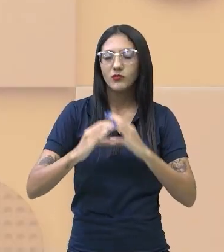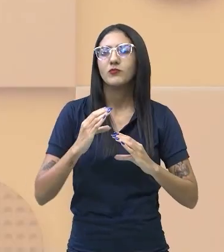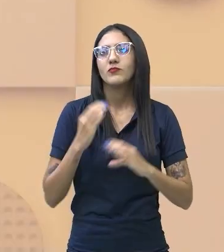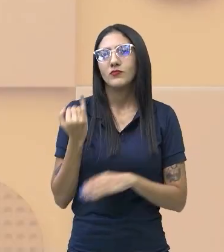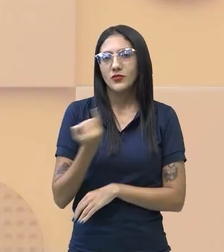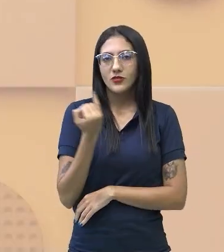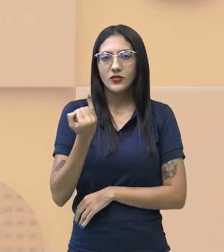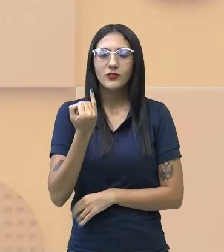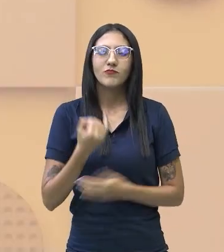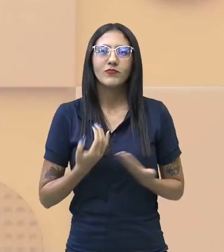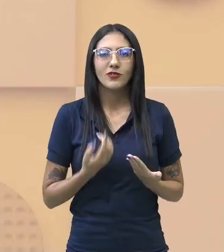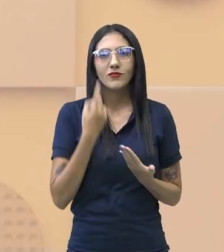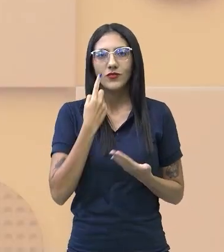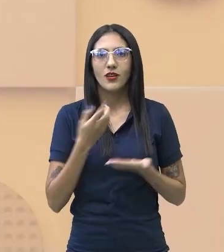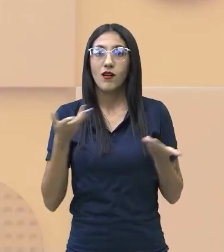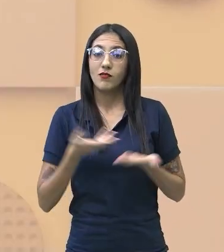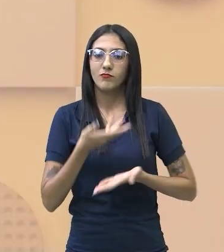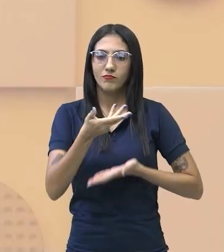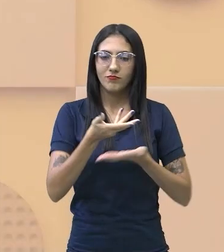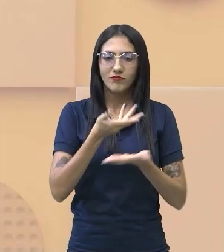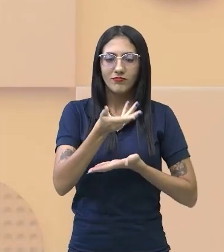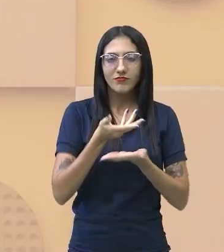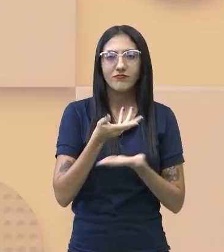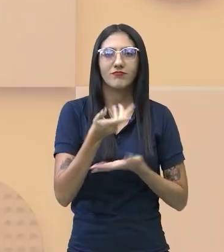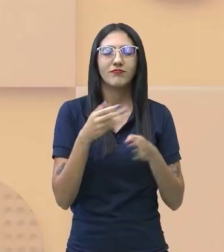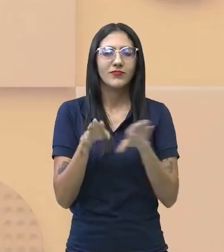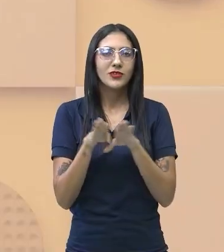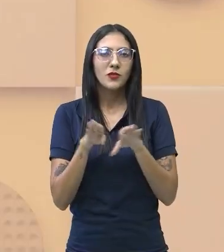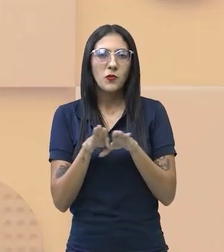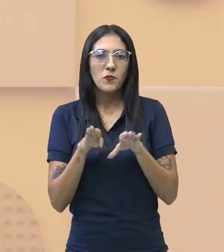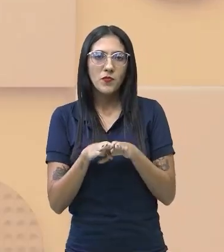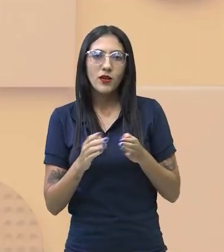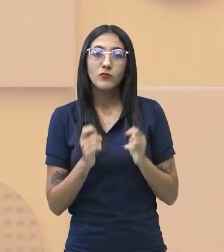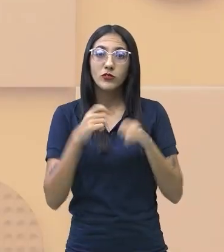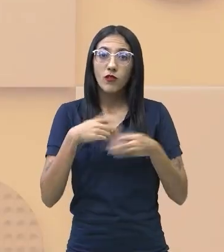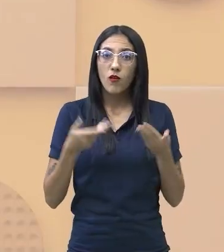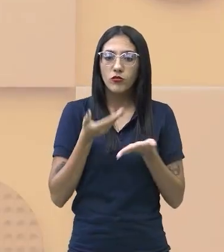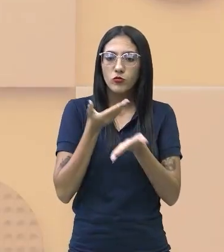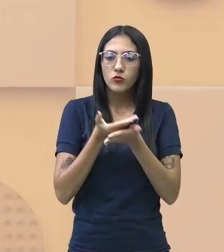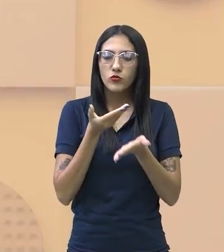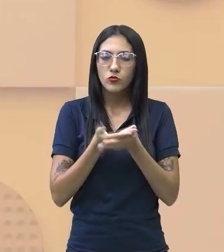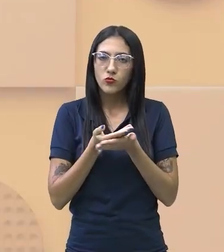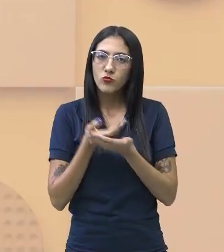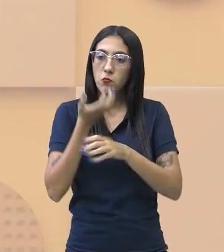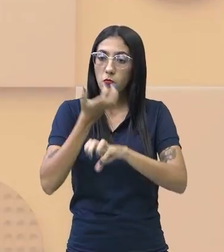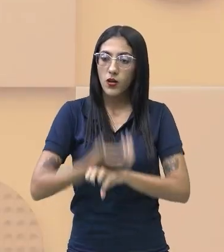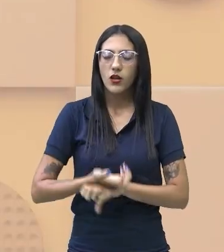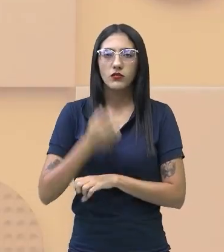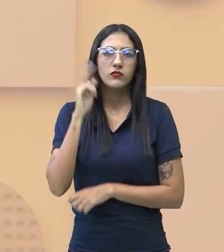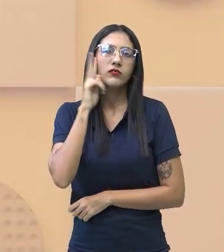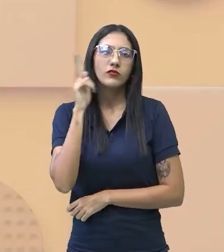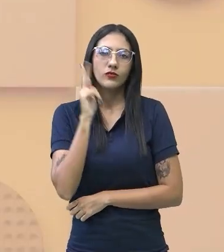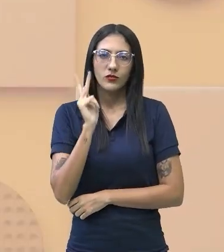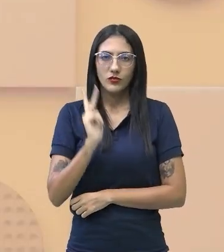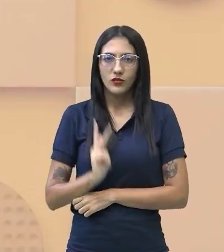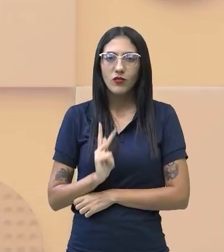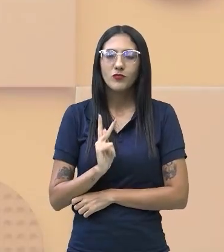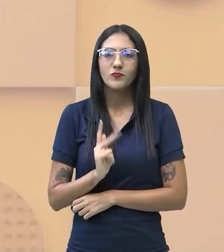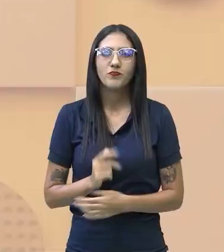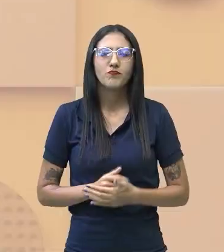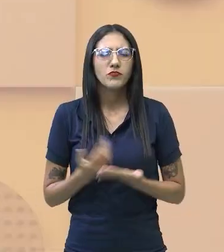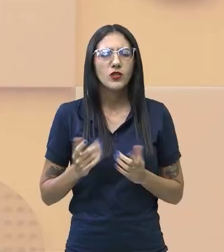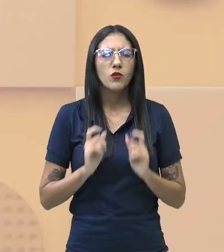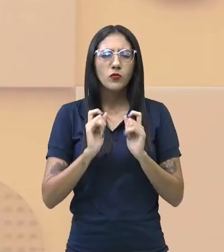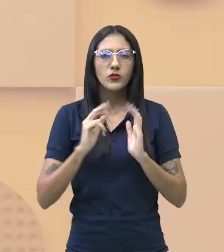então, interagindo, nós estamos, então, aqui, né, tendo uma aula de história. Então, significa dizer, então, que